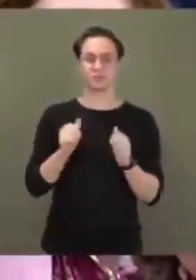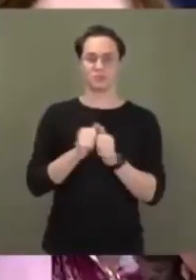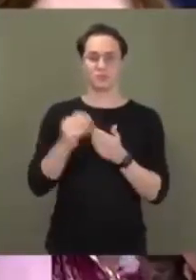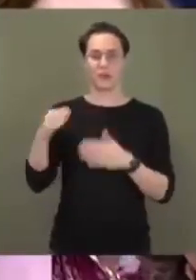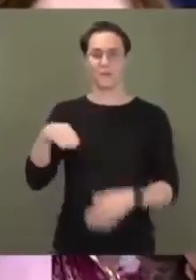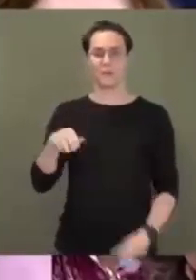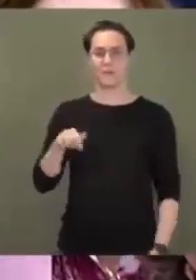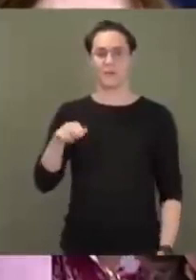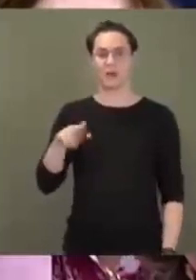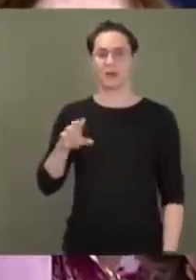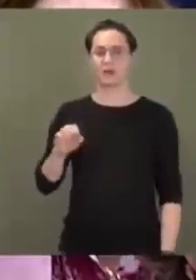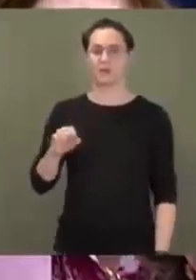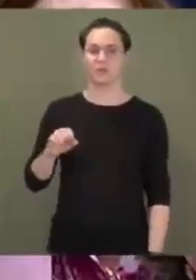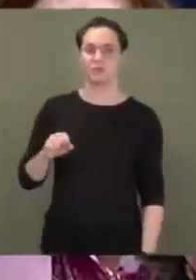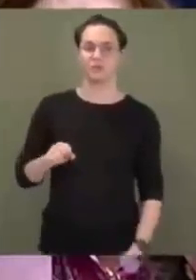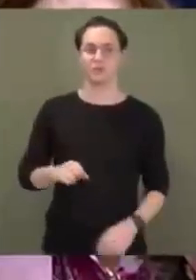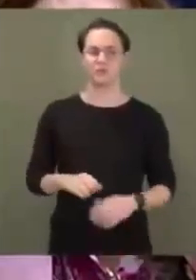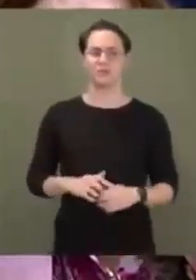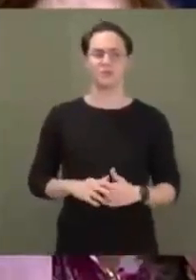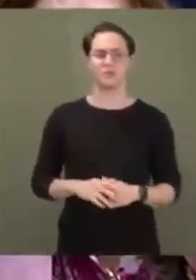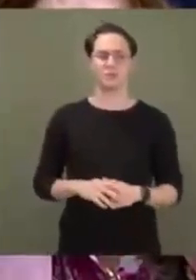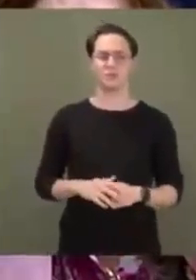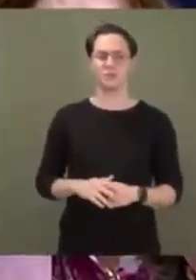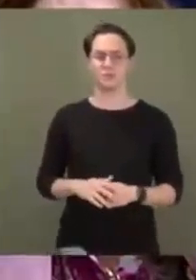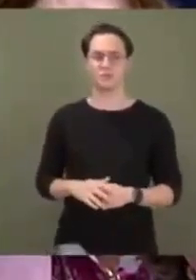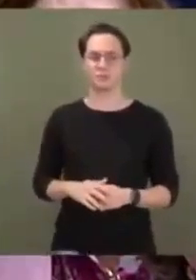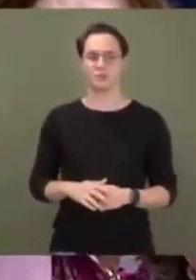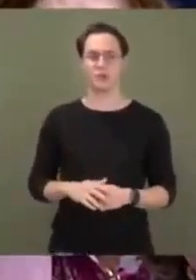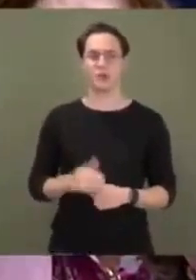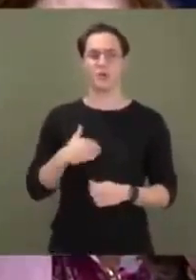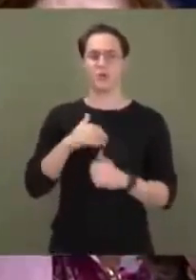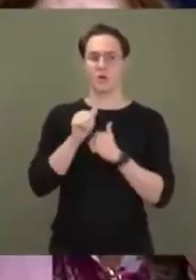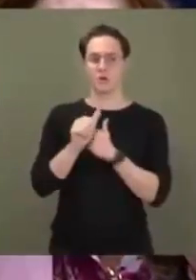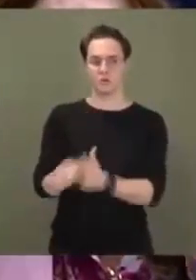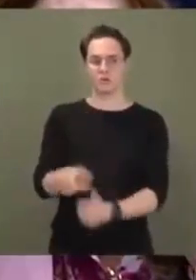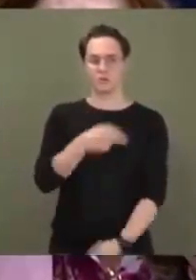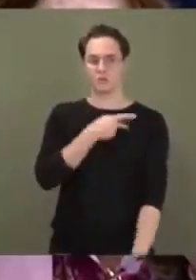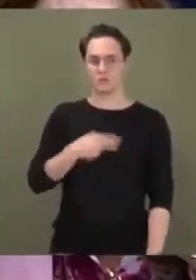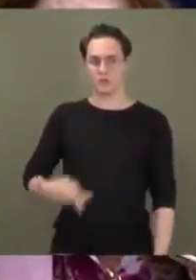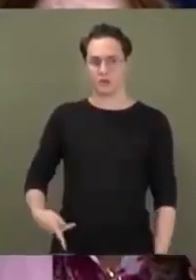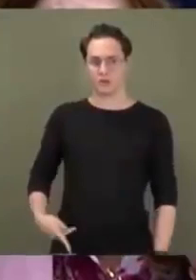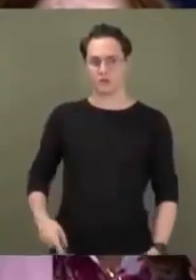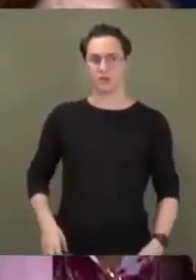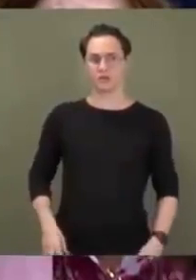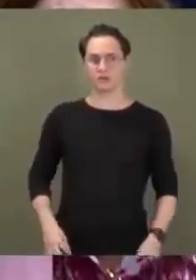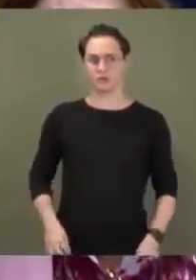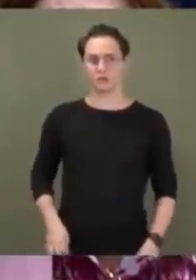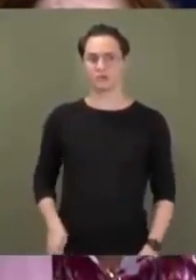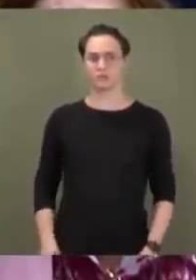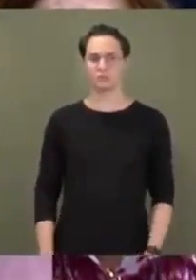Magno Malta, e não me refiro a ele. Eu acompanho o presidente nacional do meu partido histórico, o